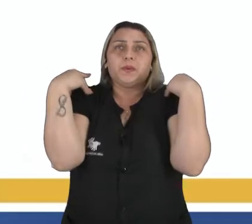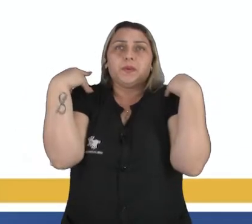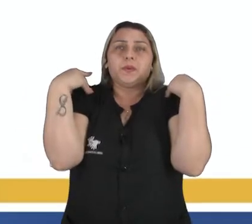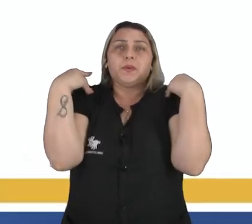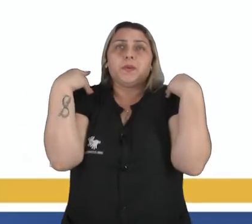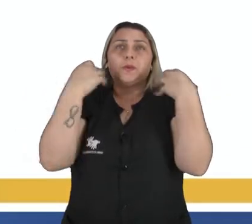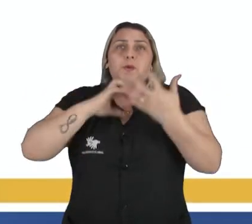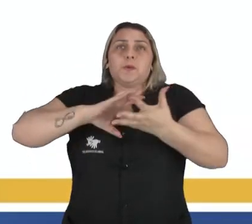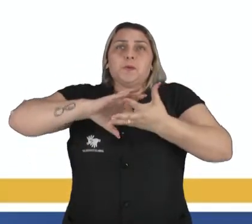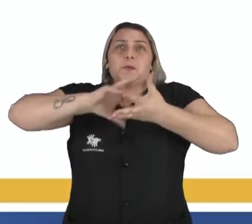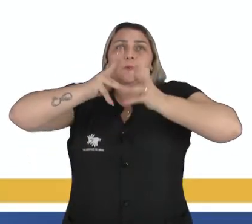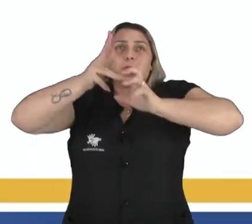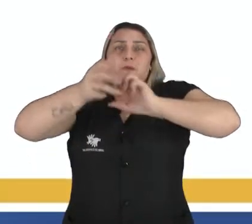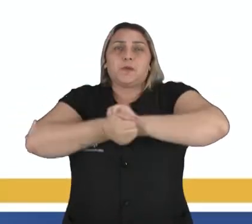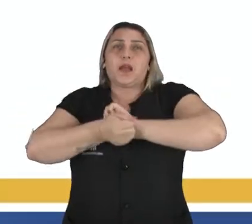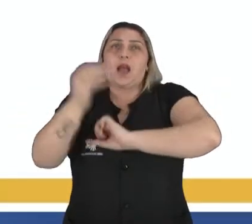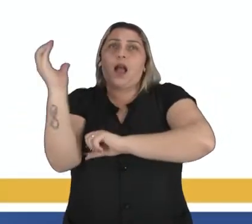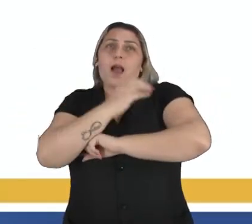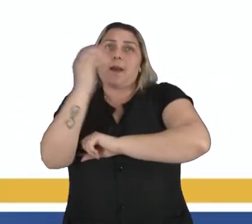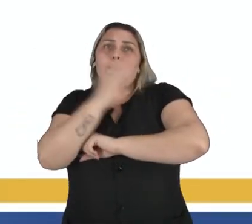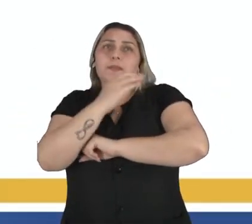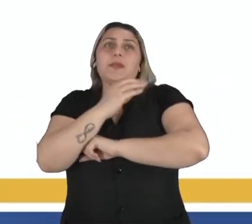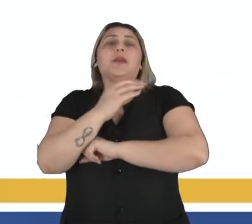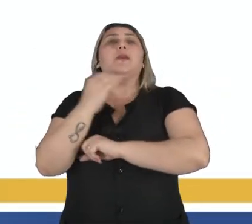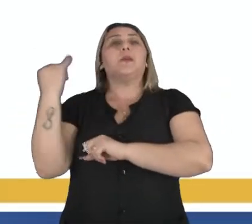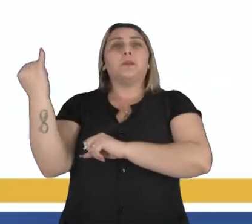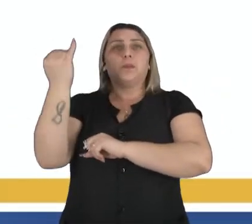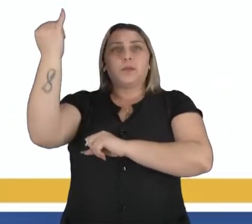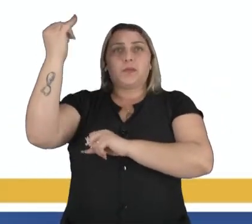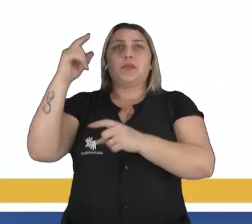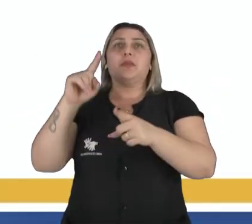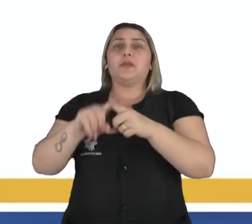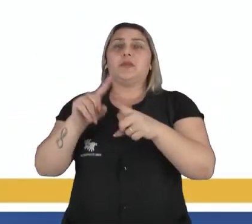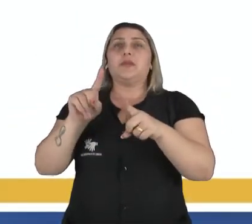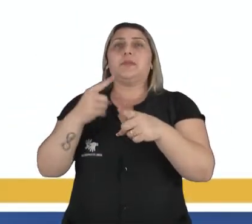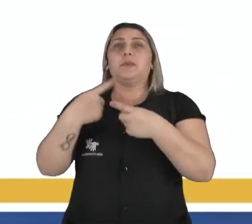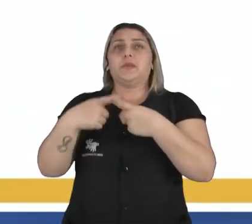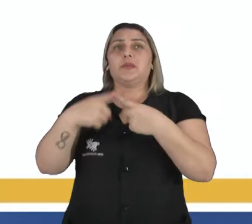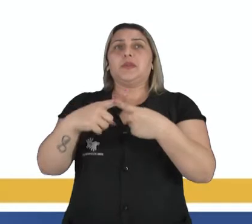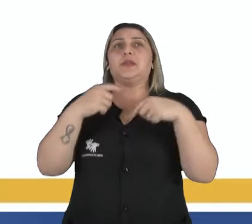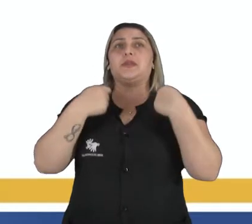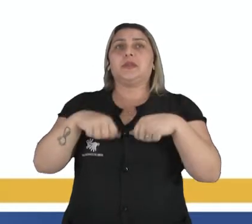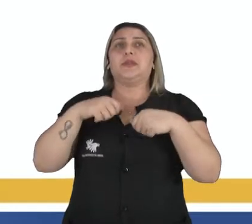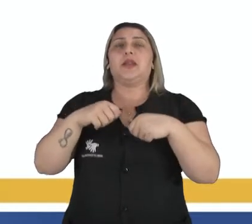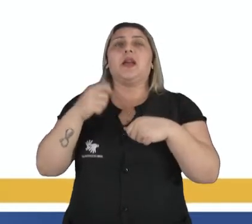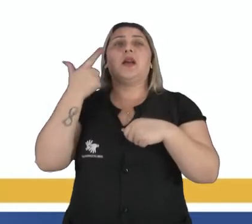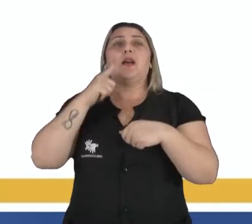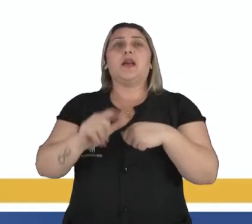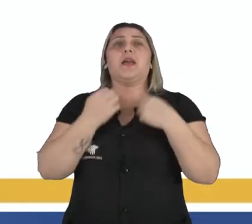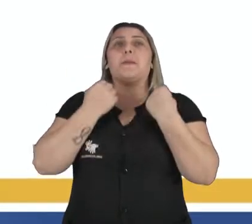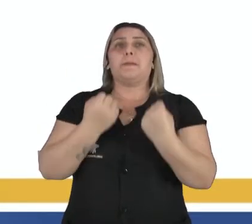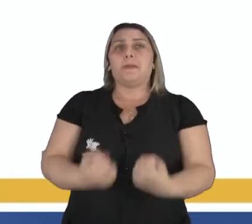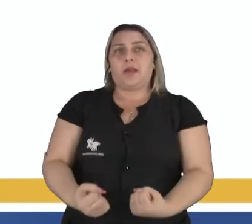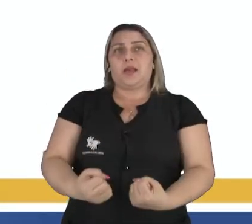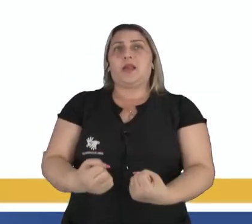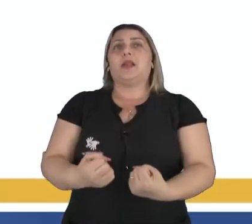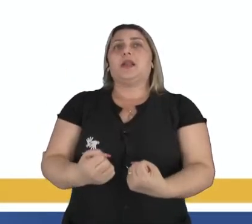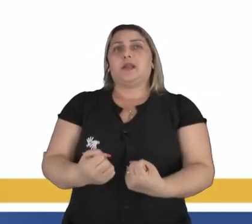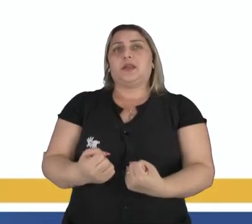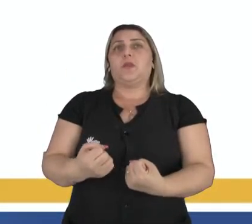pequeno e metabolismo acelerado o ideal para suprir sua necessidade e ganhar peso